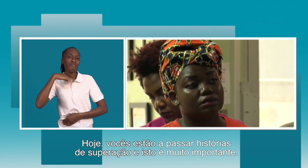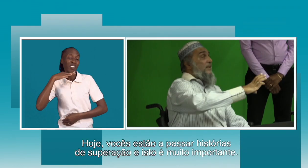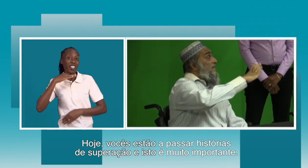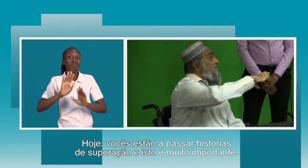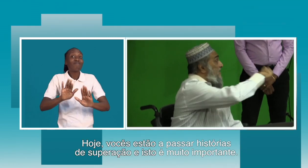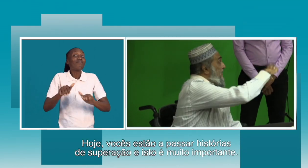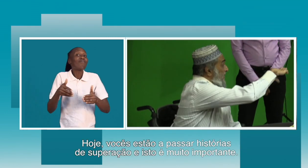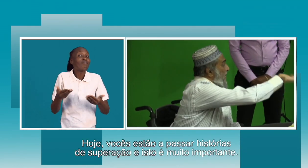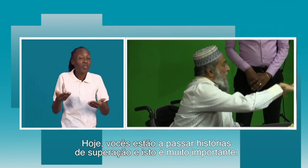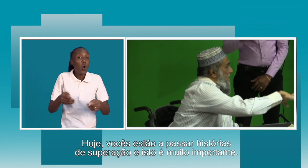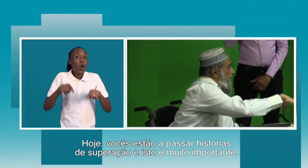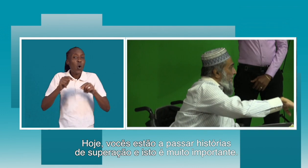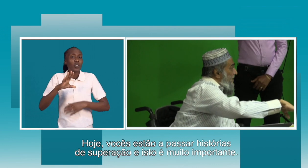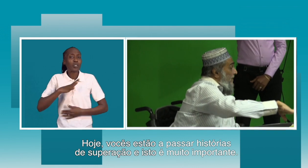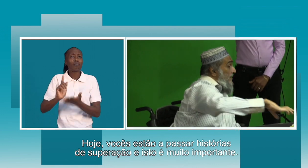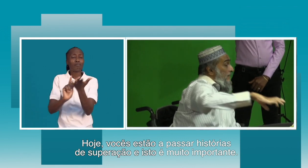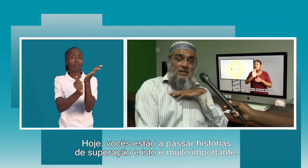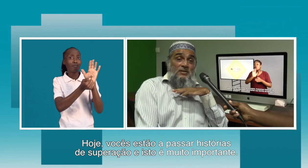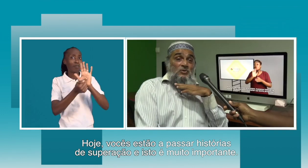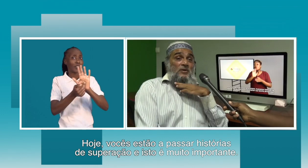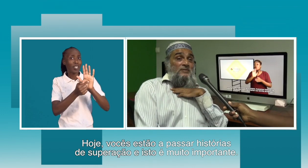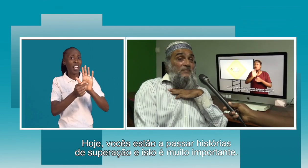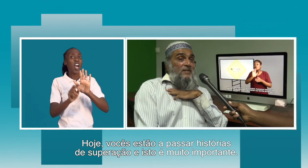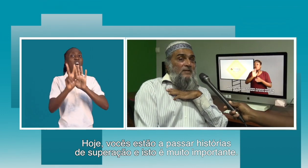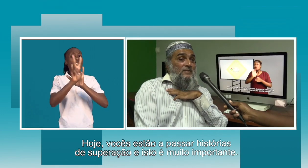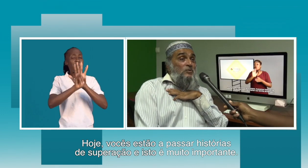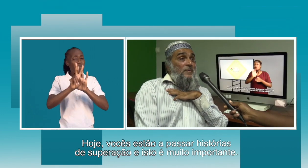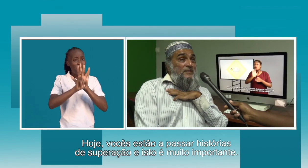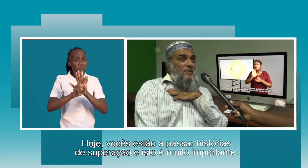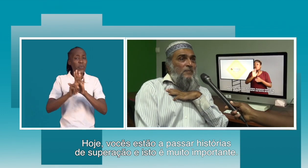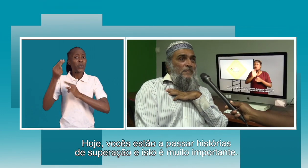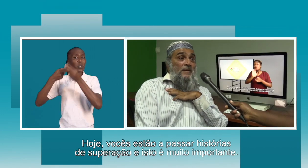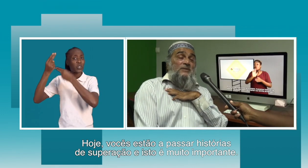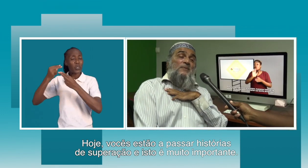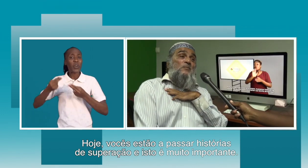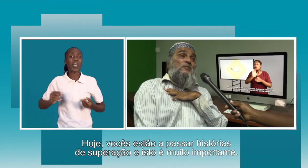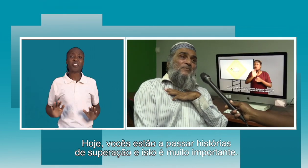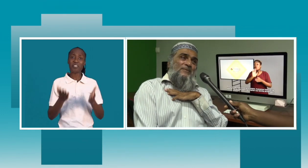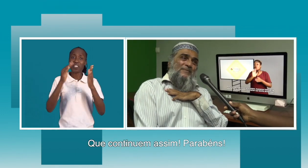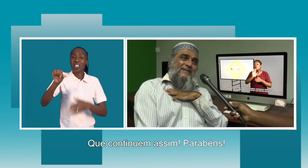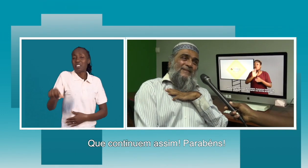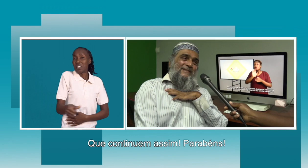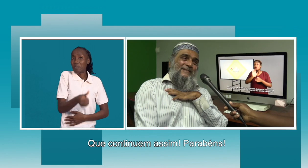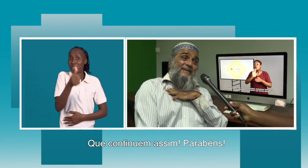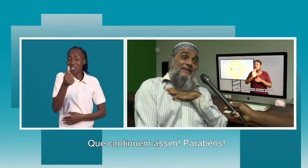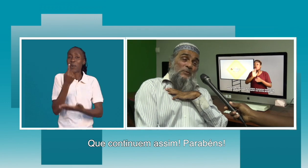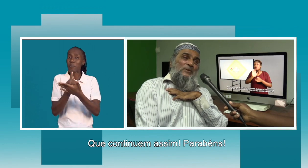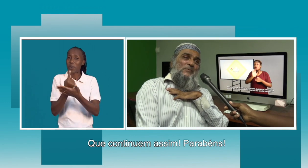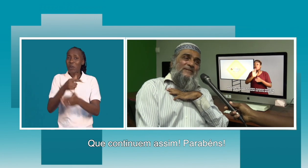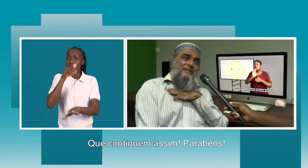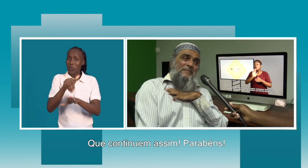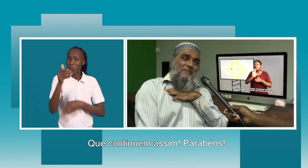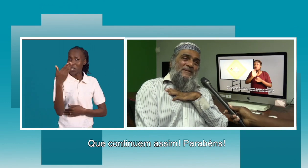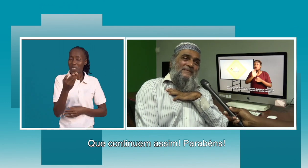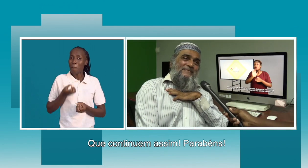vocês estão a passar imagens, histórias de vida, de superação. Isto é muito, muito importante. E